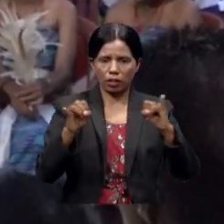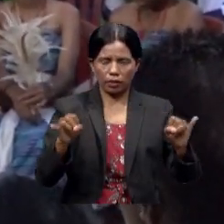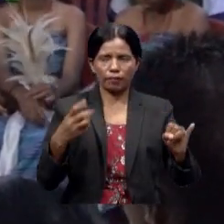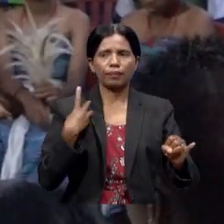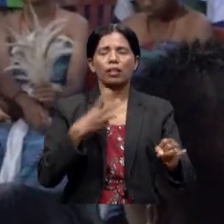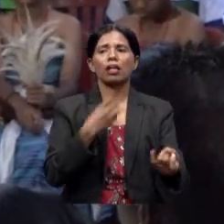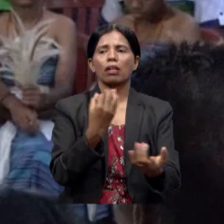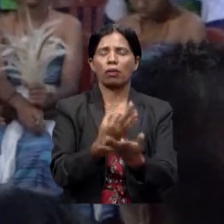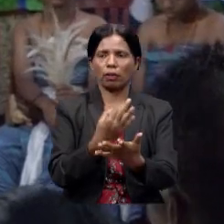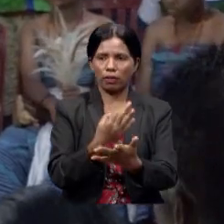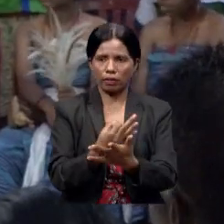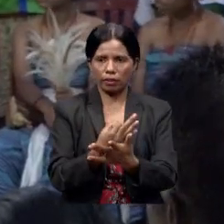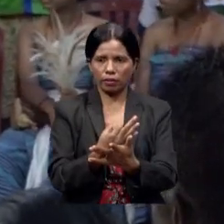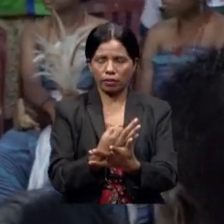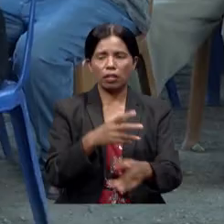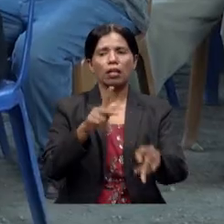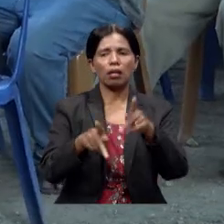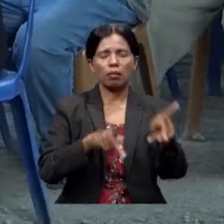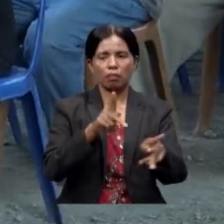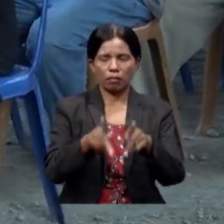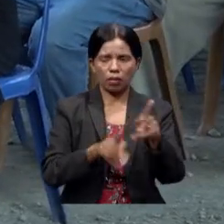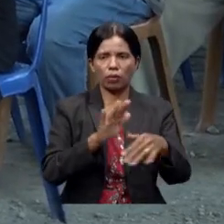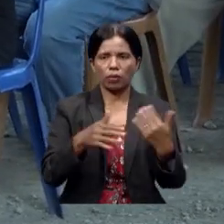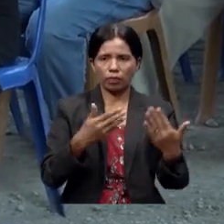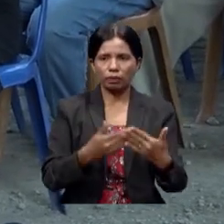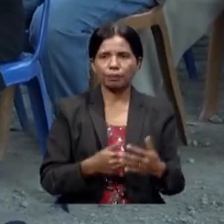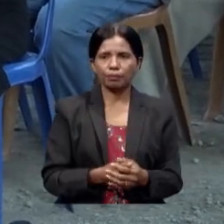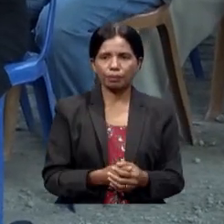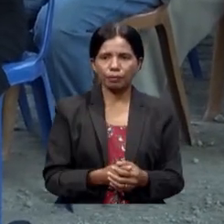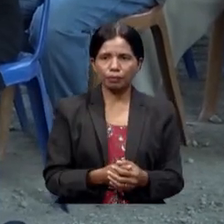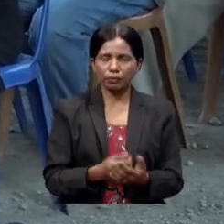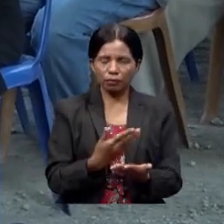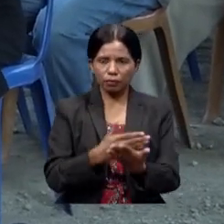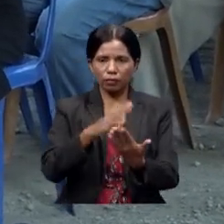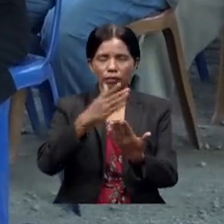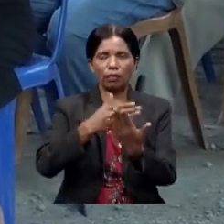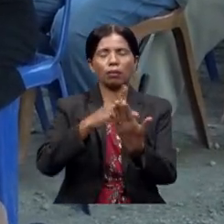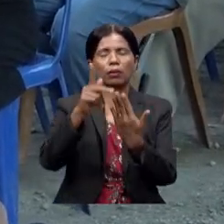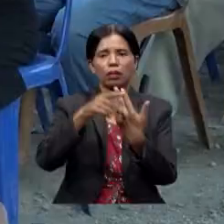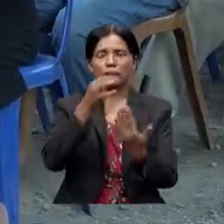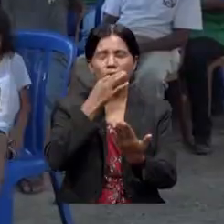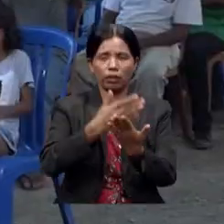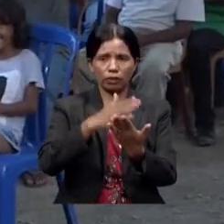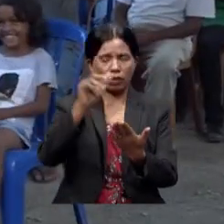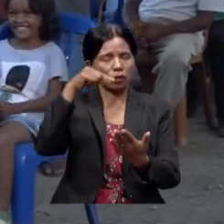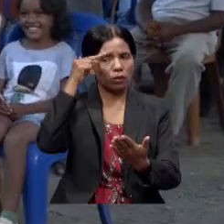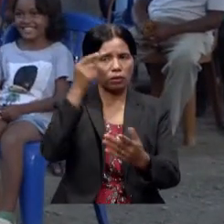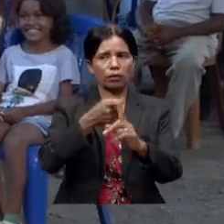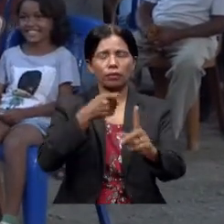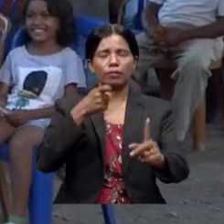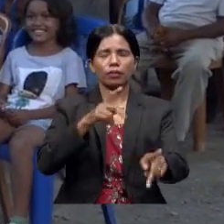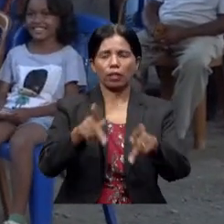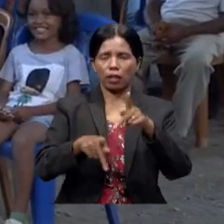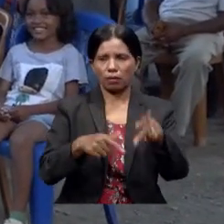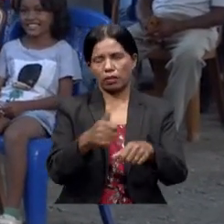não é, nebe, ossa não é povo nem. Sexta básica nebe governo da Walu Fahene, ramoso preocupação, russi beneficiário